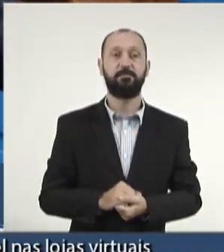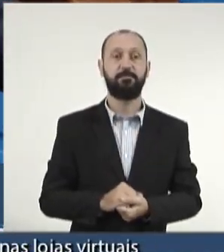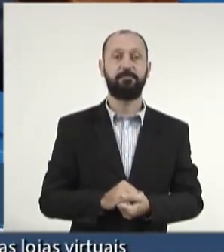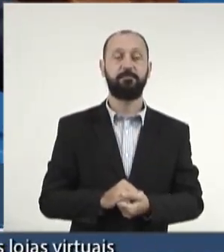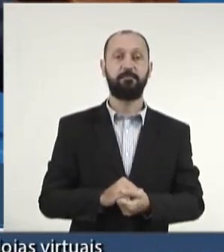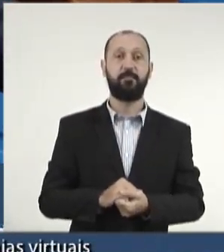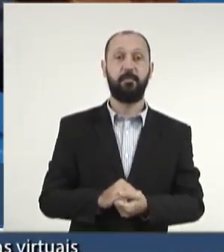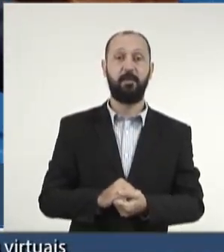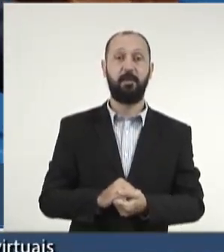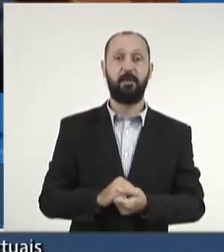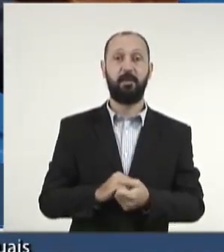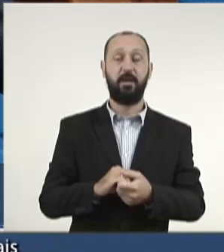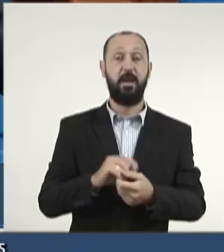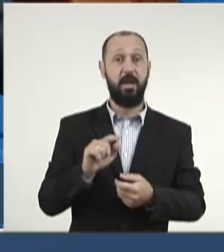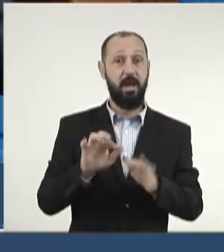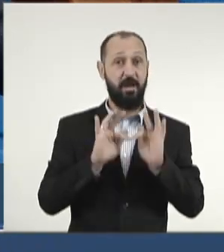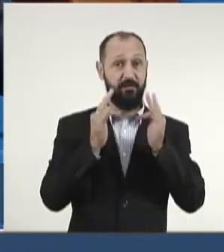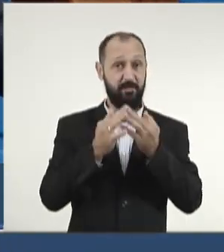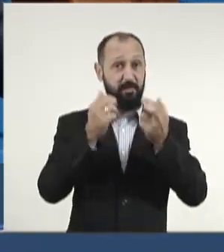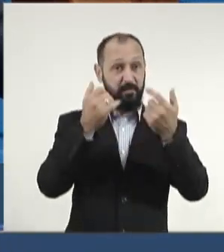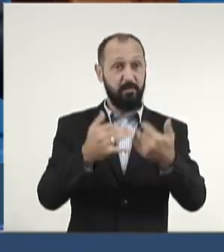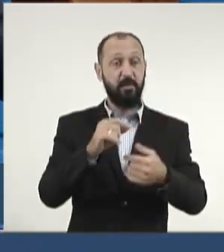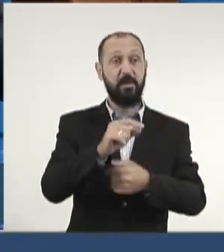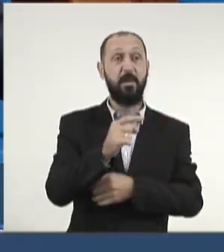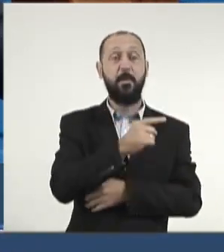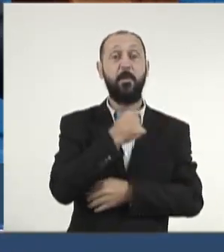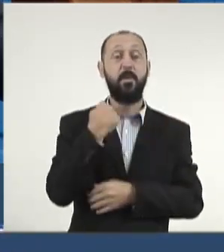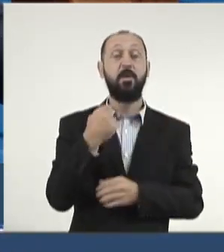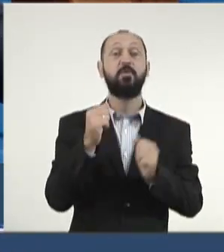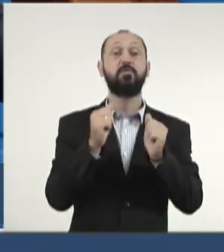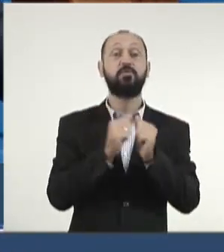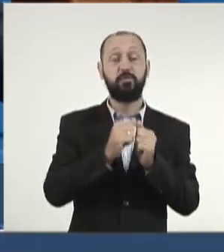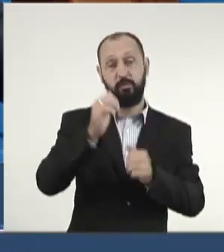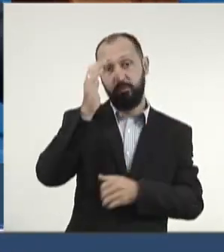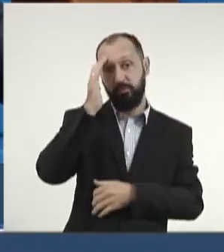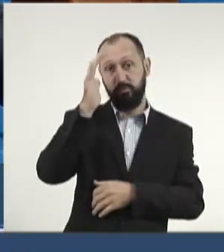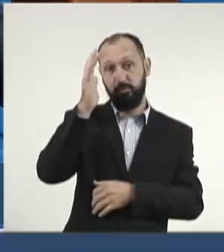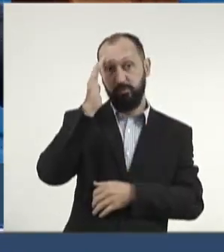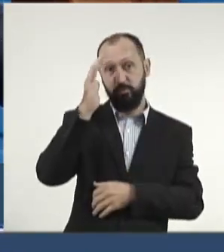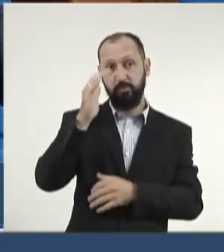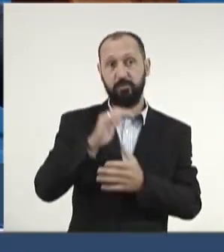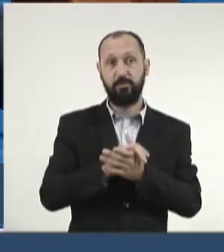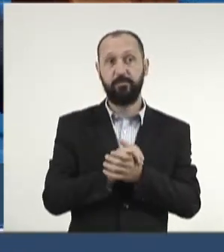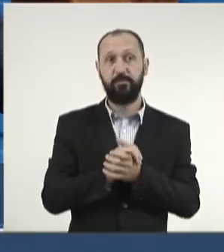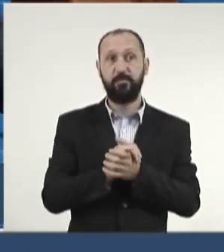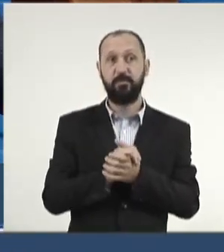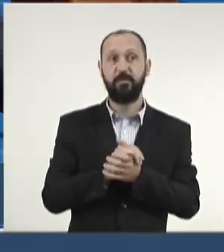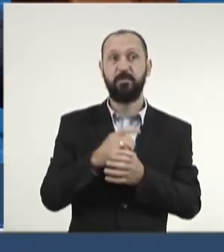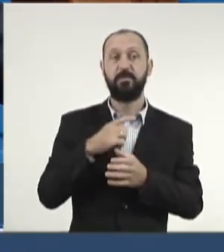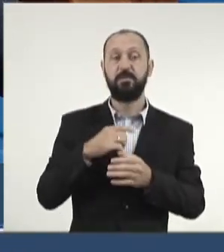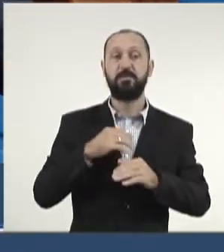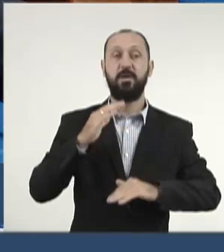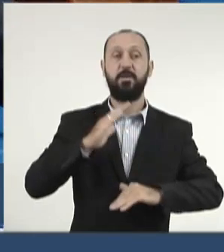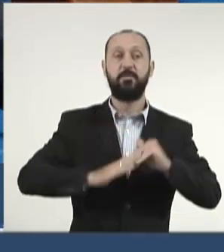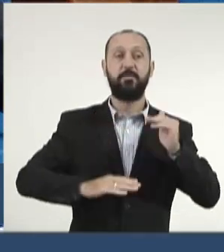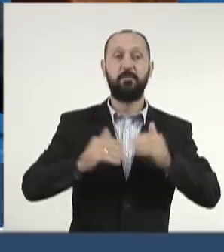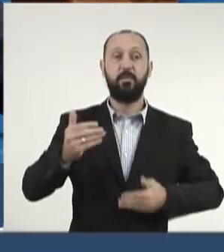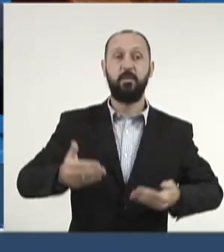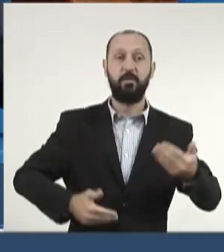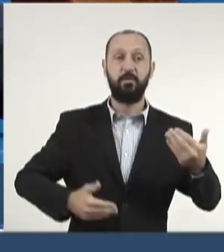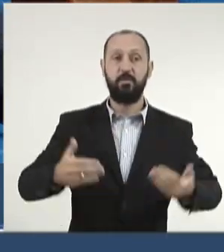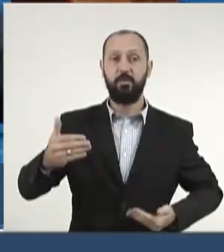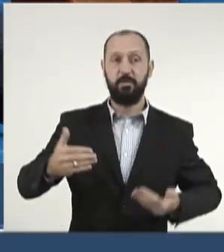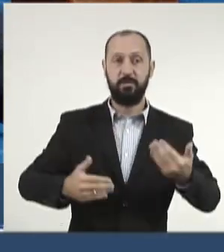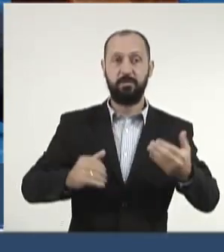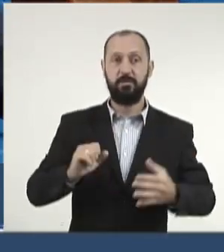Segundo a família, ali morreu com ele o sonho de ser um servidor da segurança